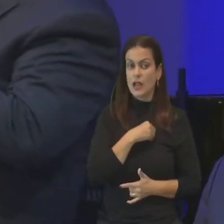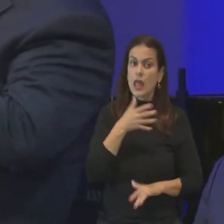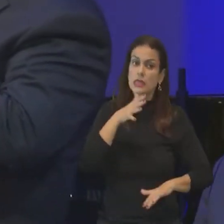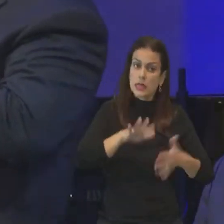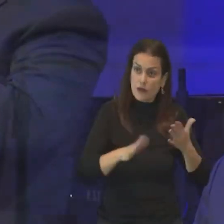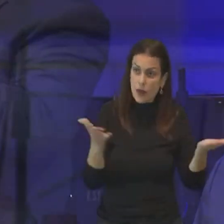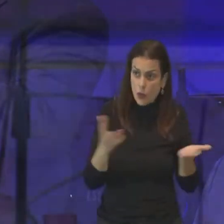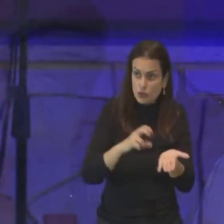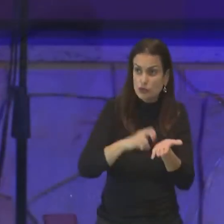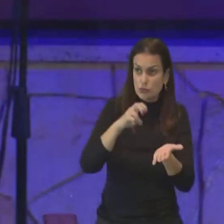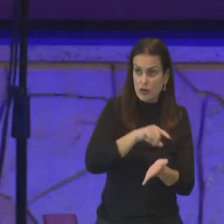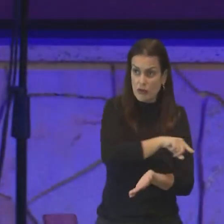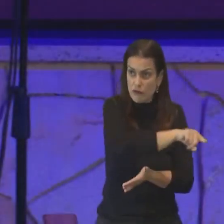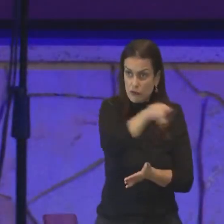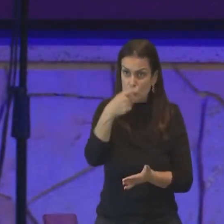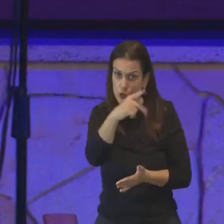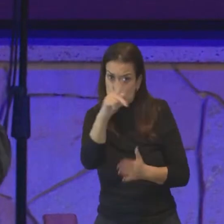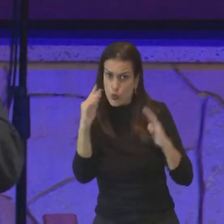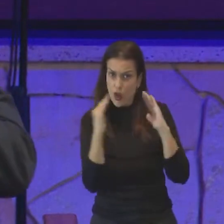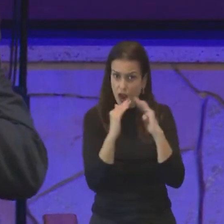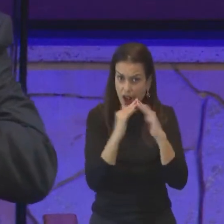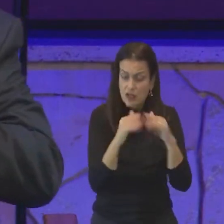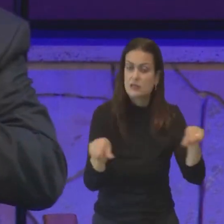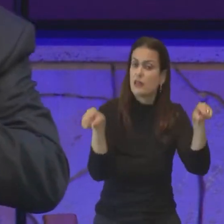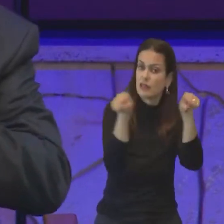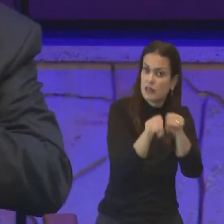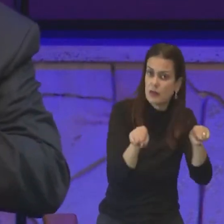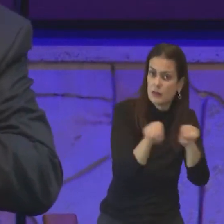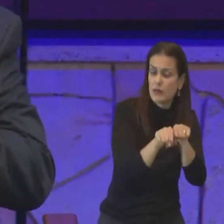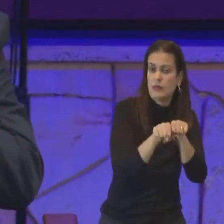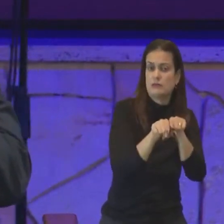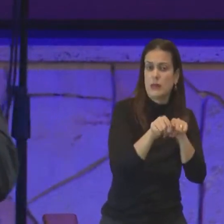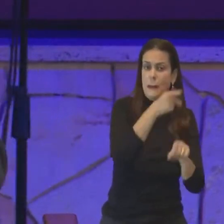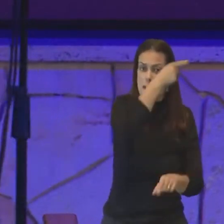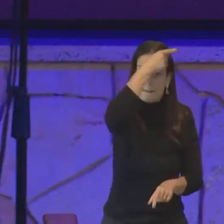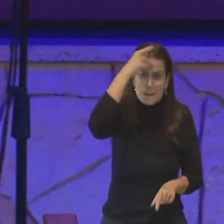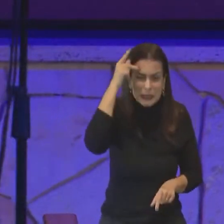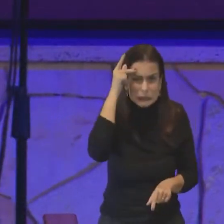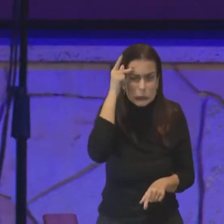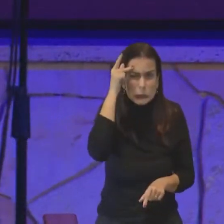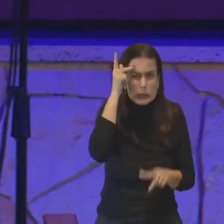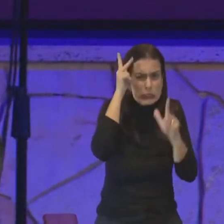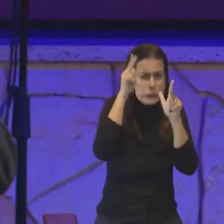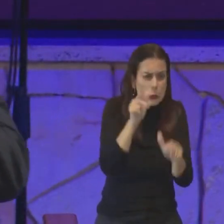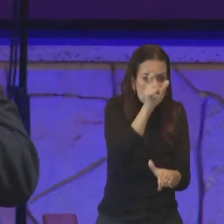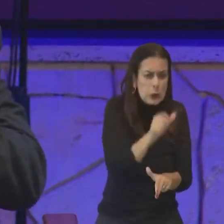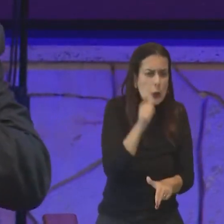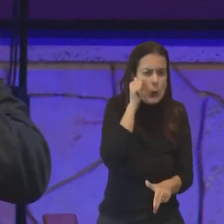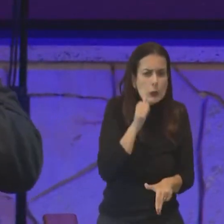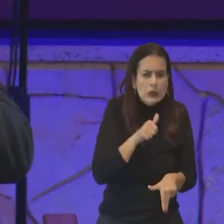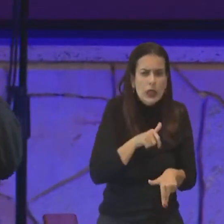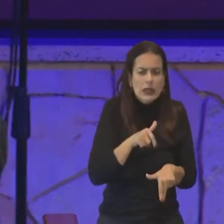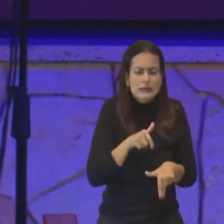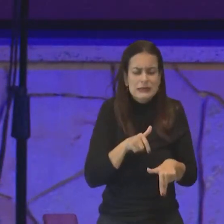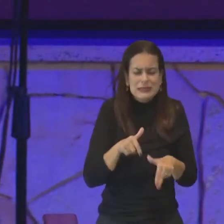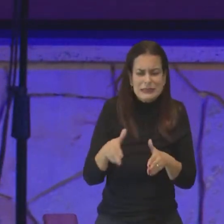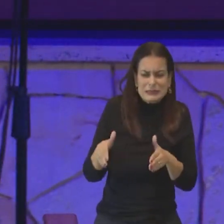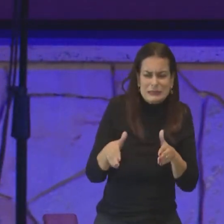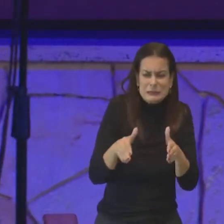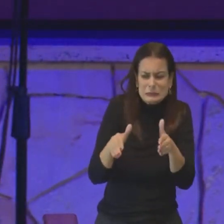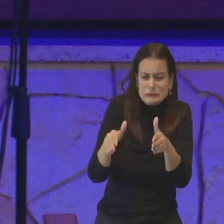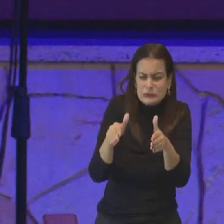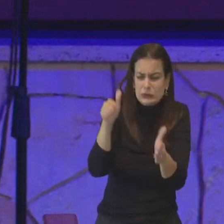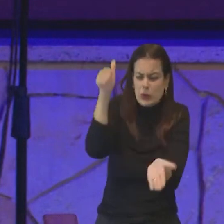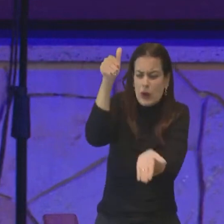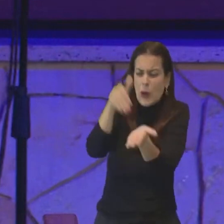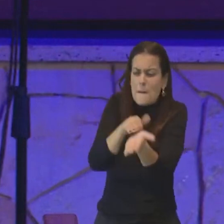nesta manhã, você na sua casa, meu irmão, alguém que esteja como esta mulher, caminhando caminhos de morte